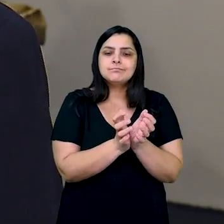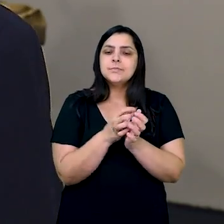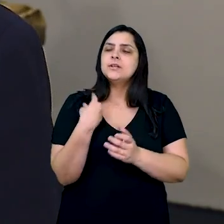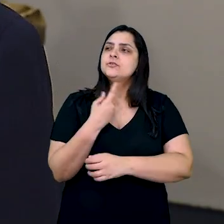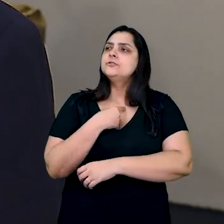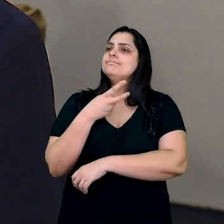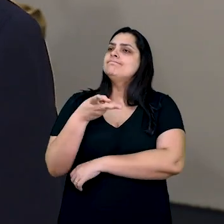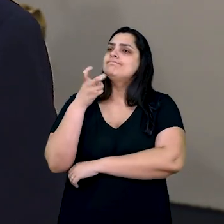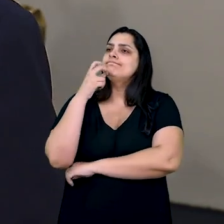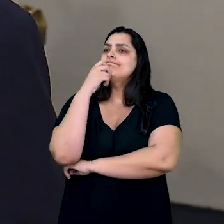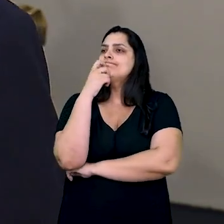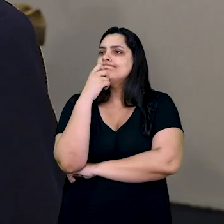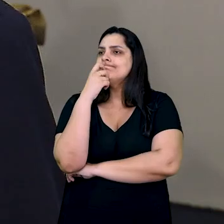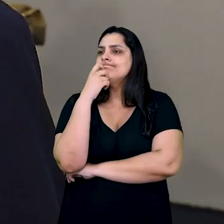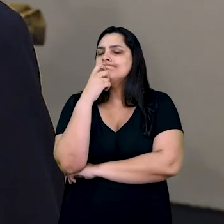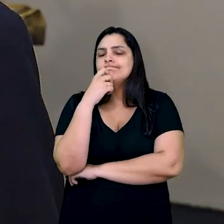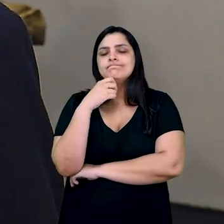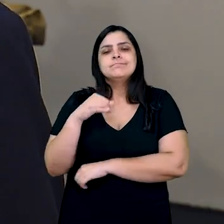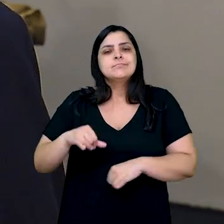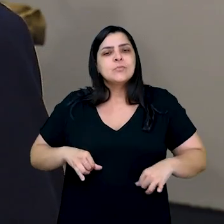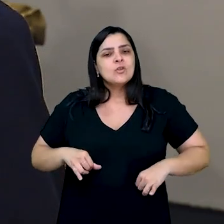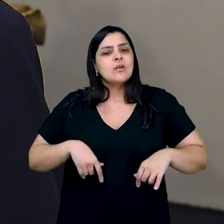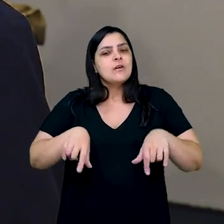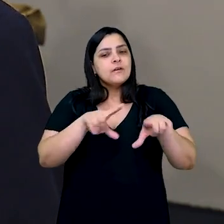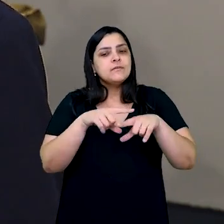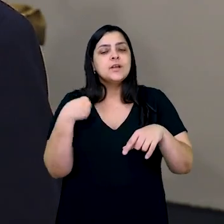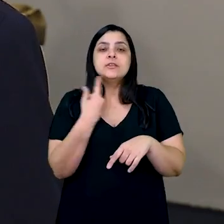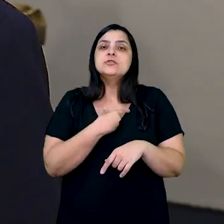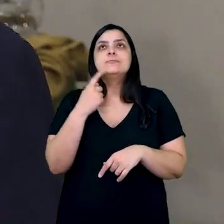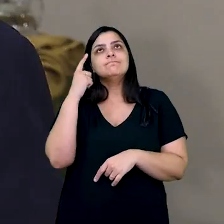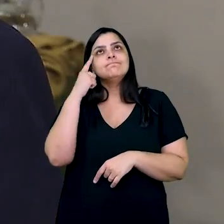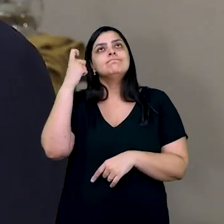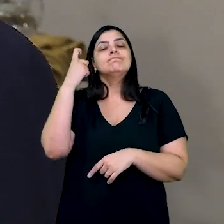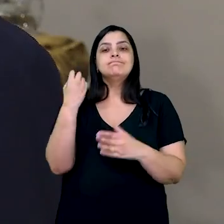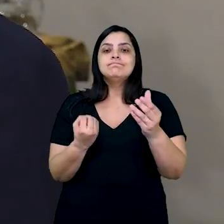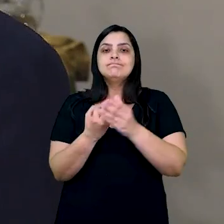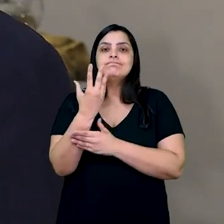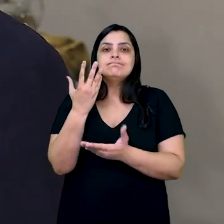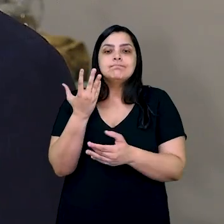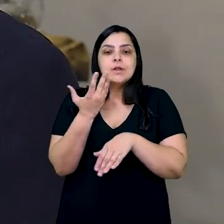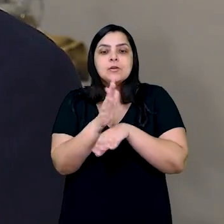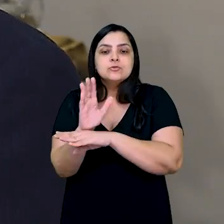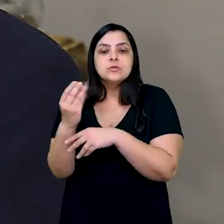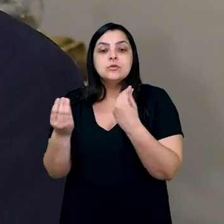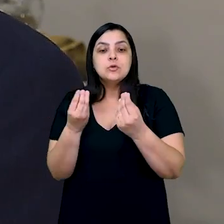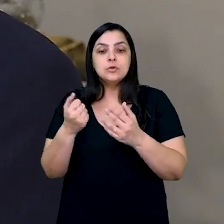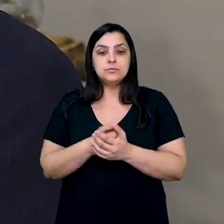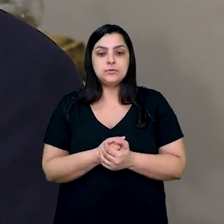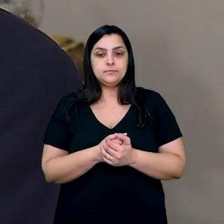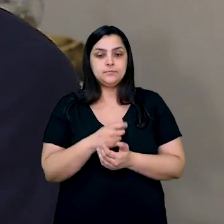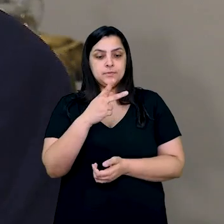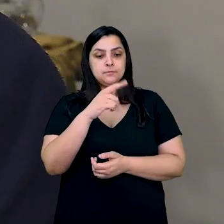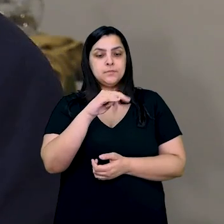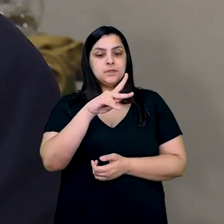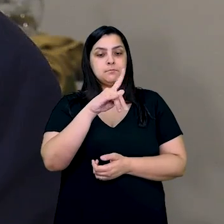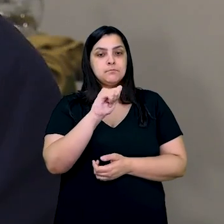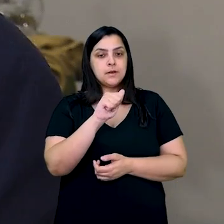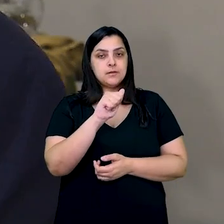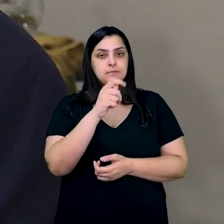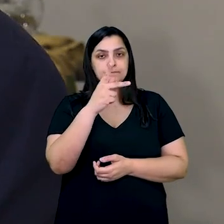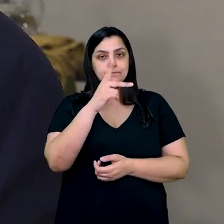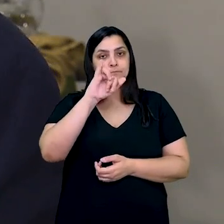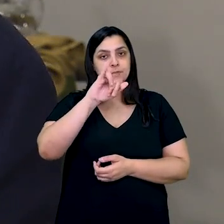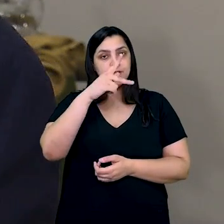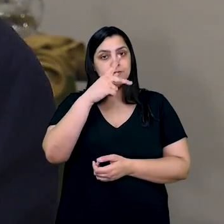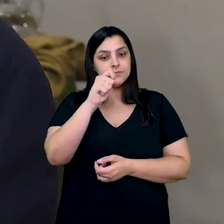dessa dor, veio a vontade de contribuir. E nós temos 2 caminhos. O caminho que a gente chama de Pipa